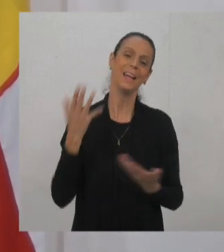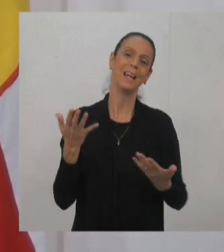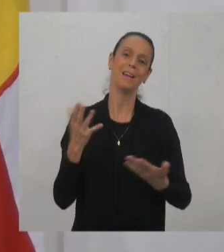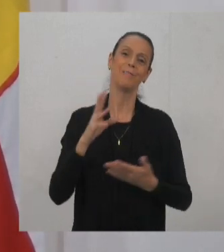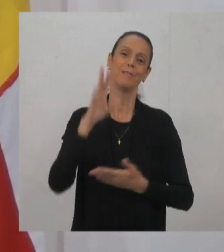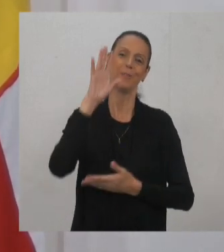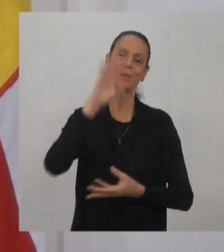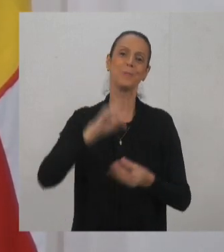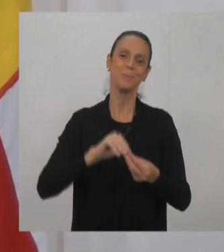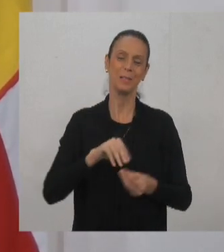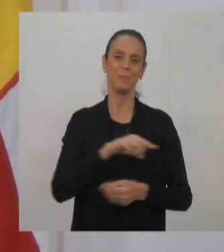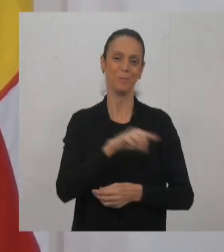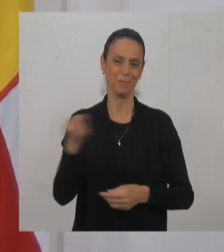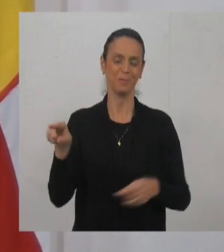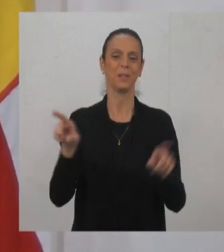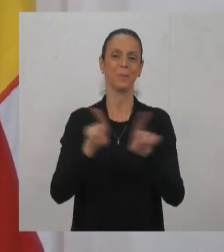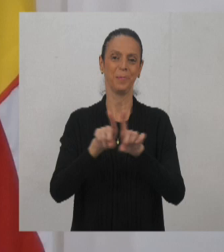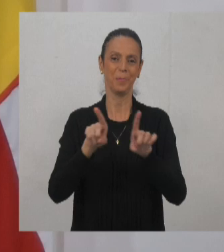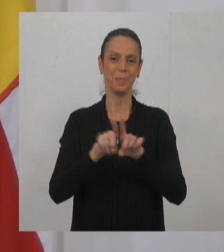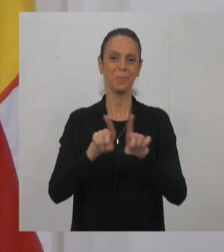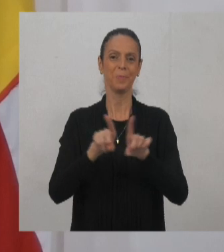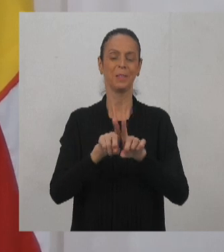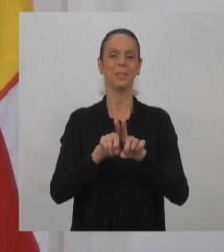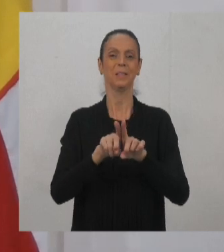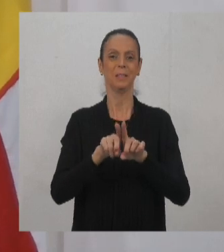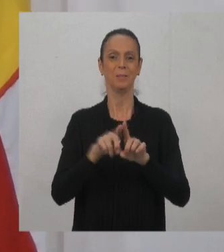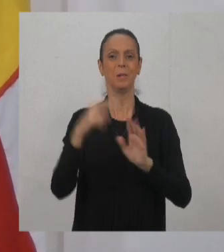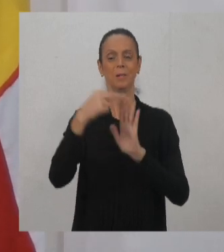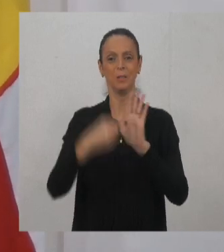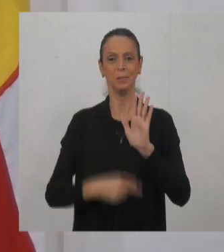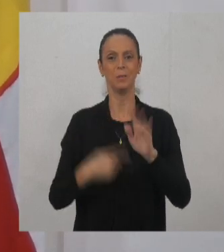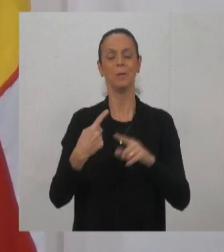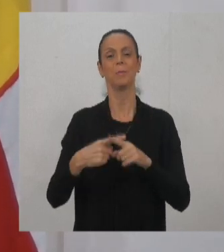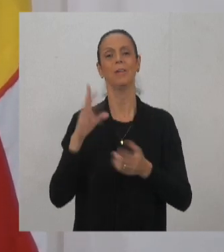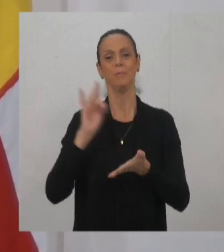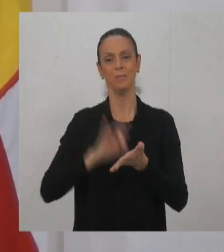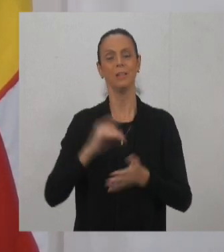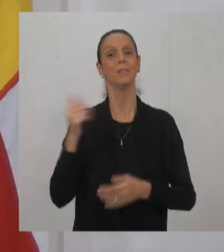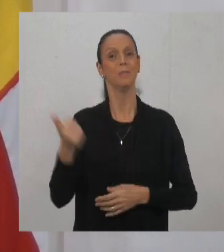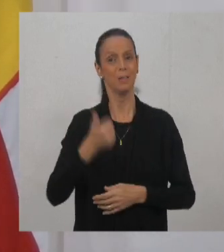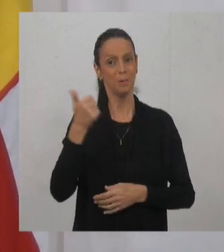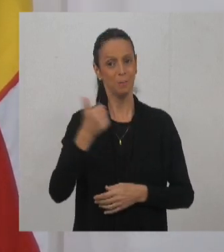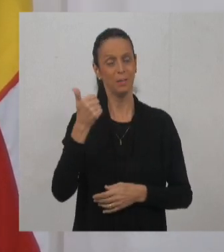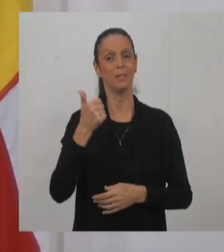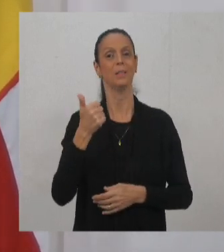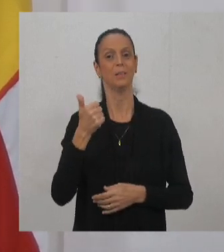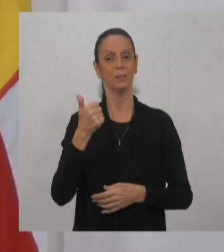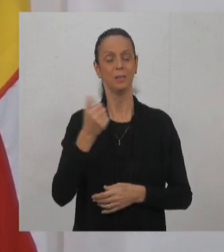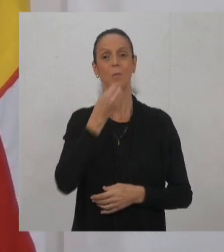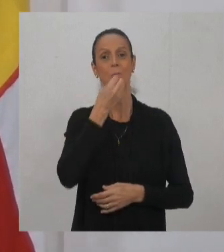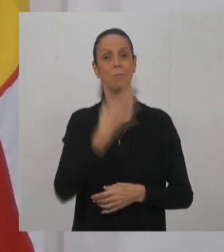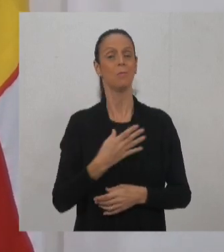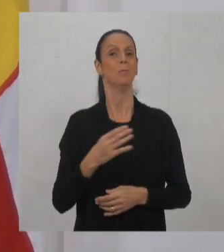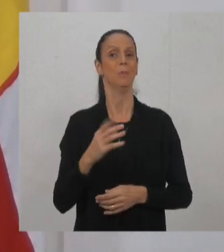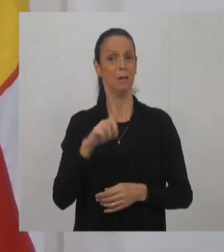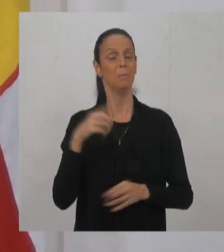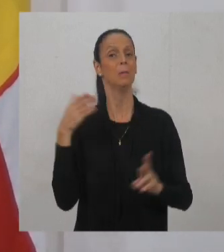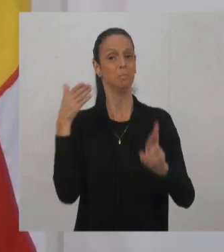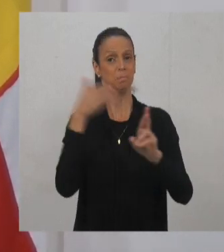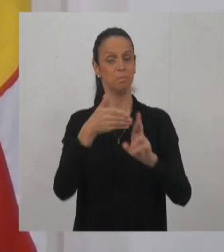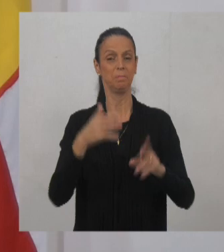e até para remeter para a leitura, porque realmente vale a pena. Ele é um exemplo.